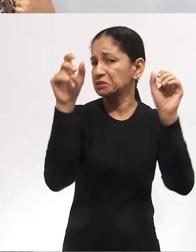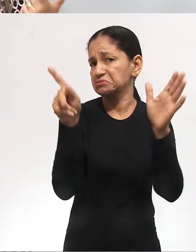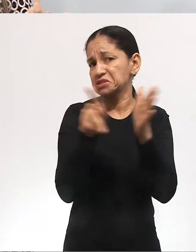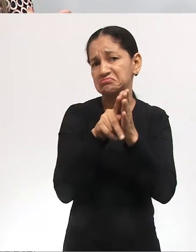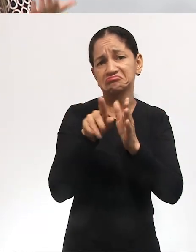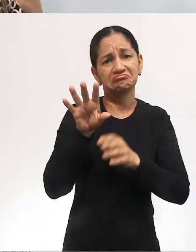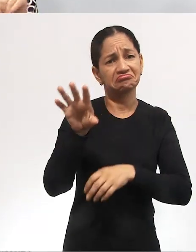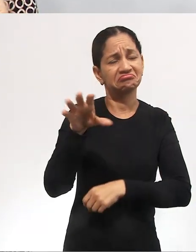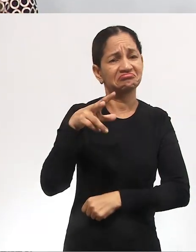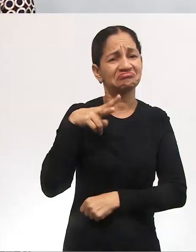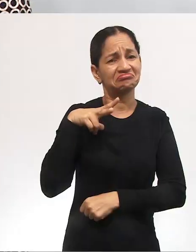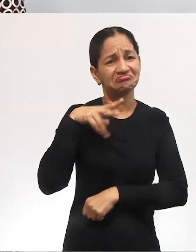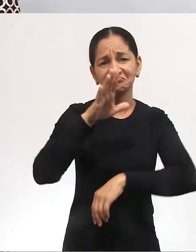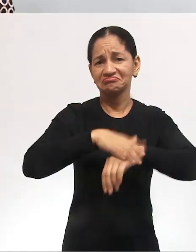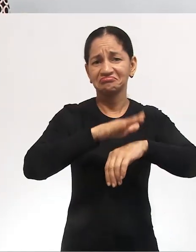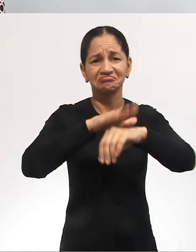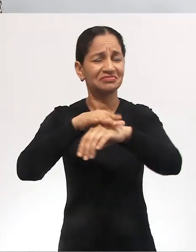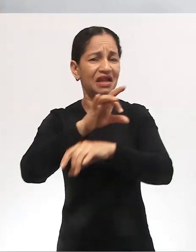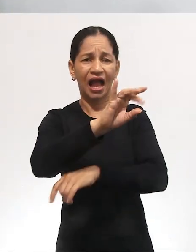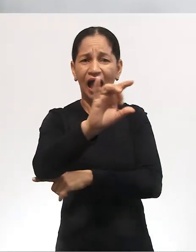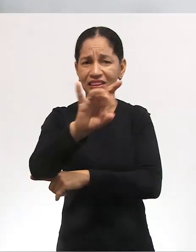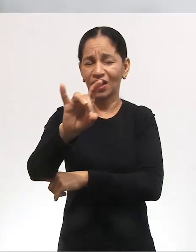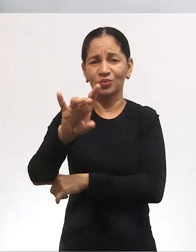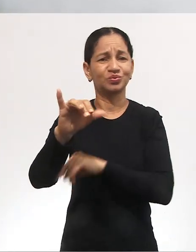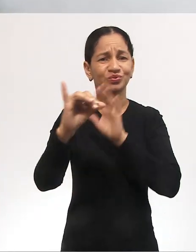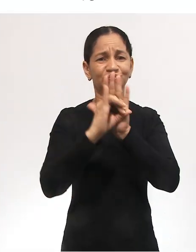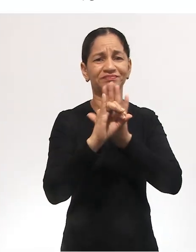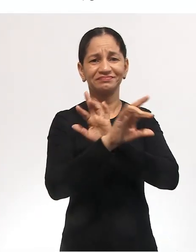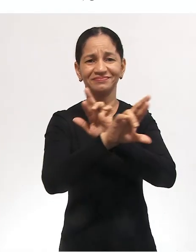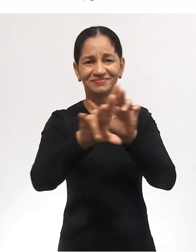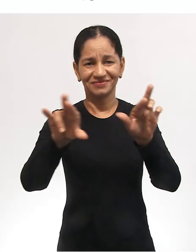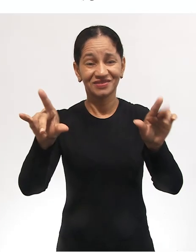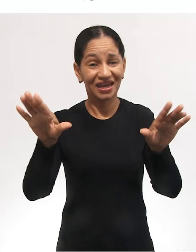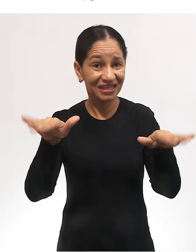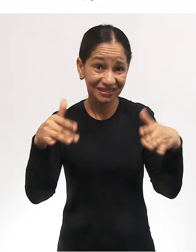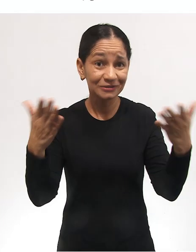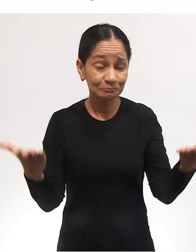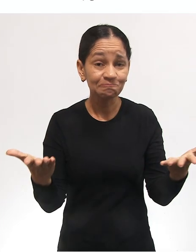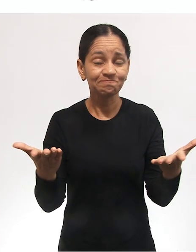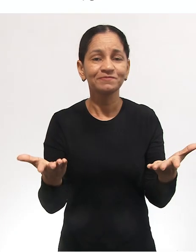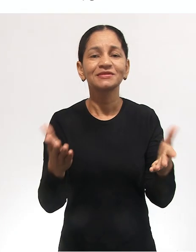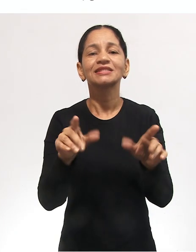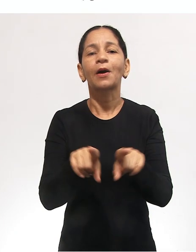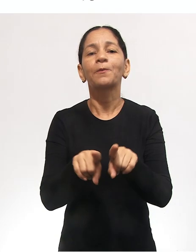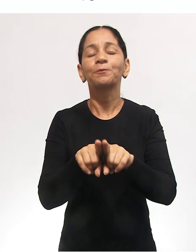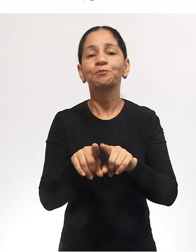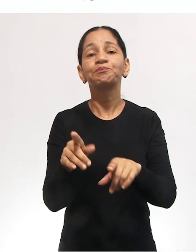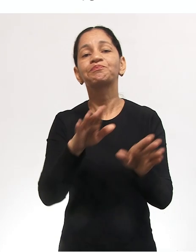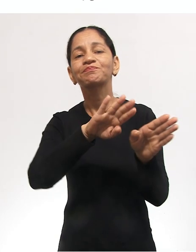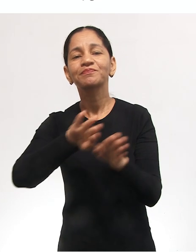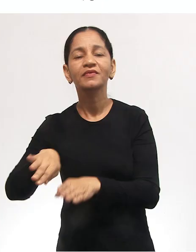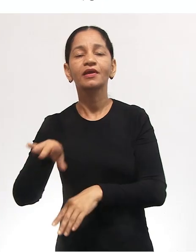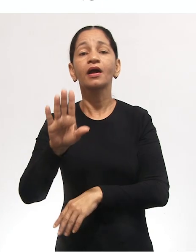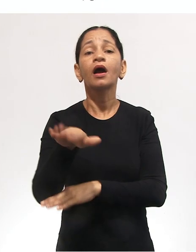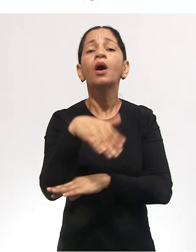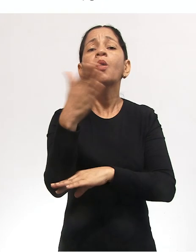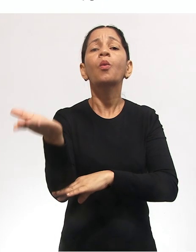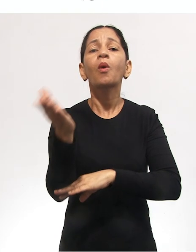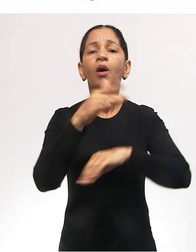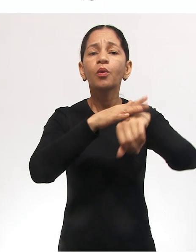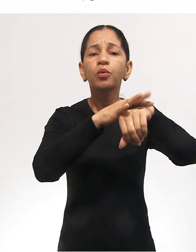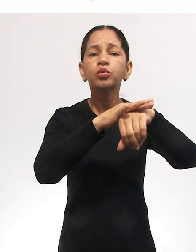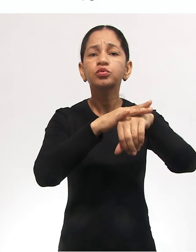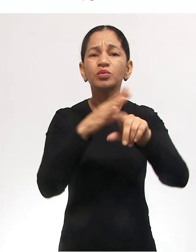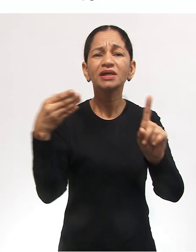pessoas possam incentivar e os colegas de trabalho também possam incentivar. Quais são as doenças relacionadas com a gestão comercial,